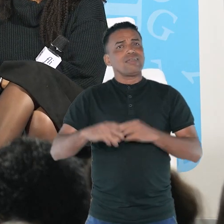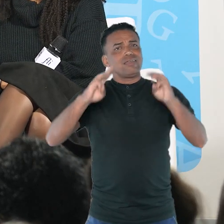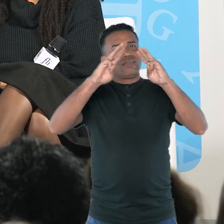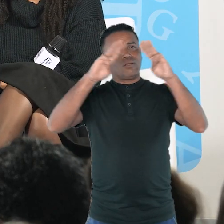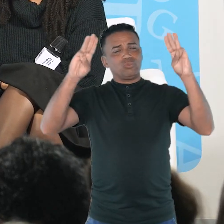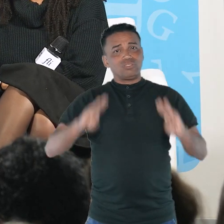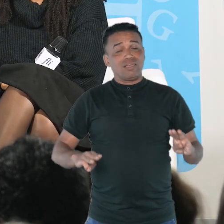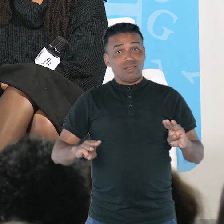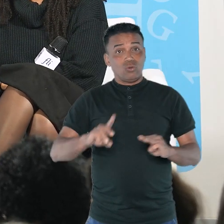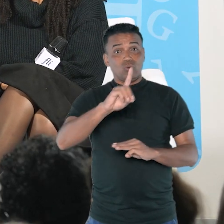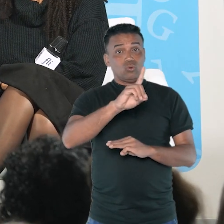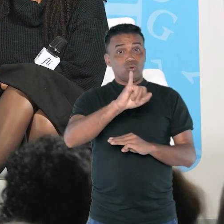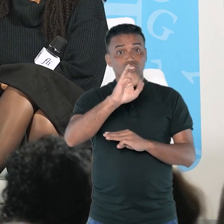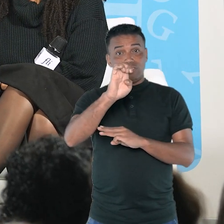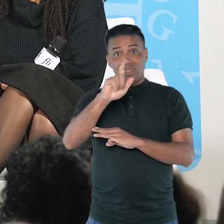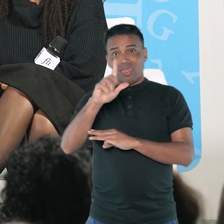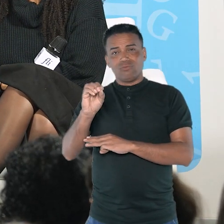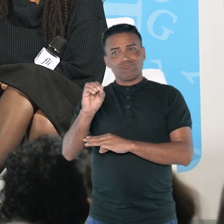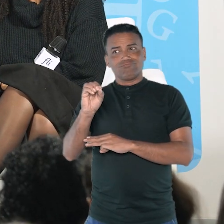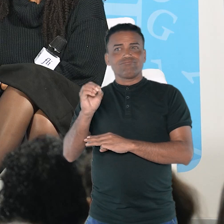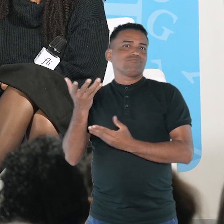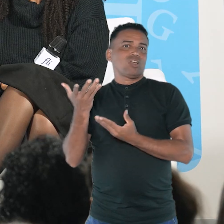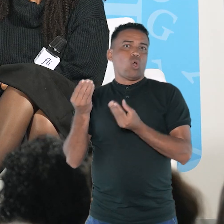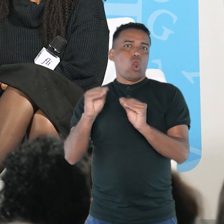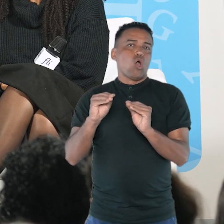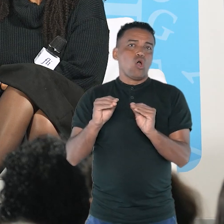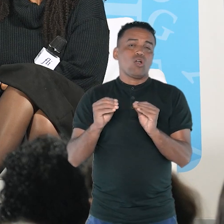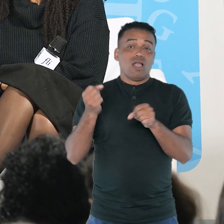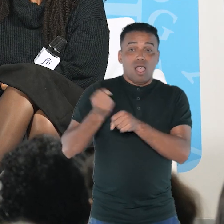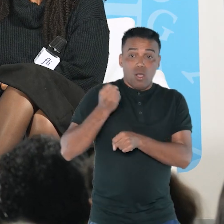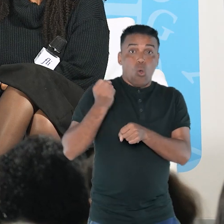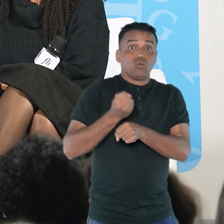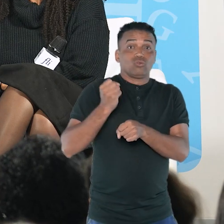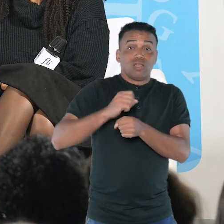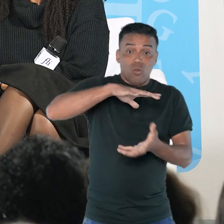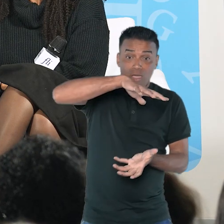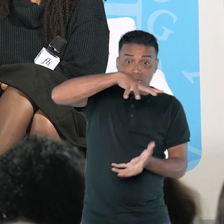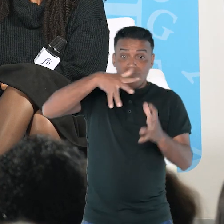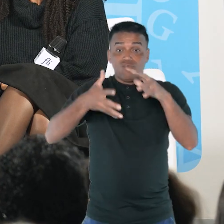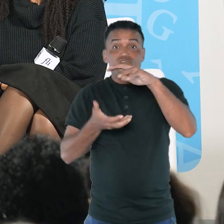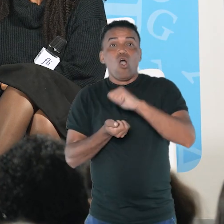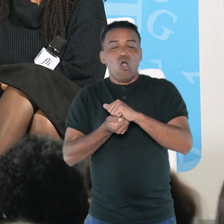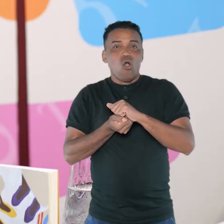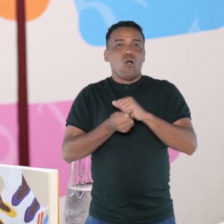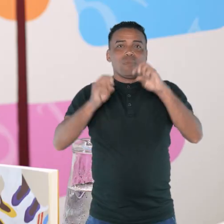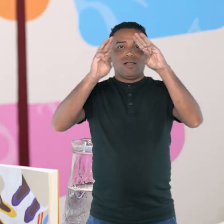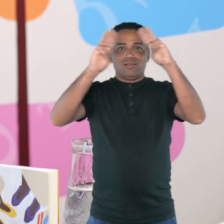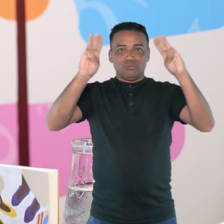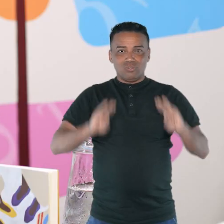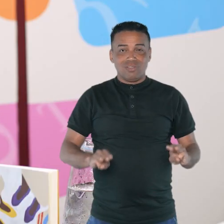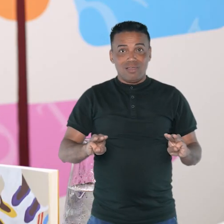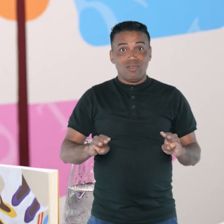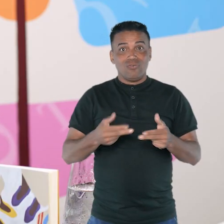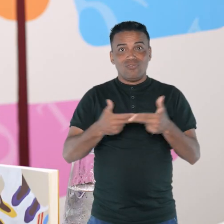Diego traz essa proposta de reconstrução do museu, né? Dessa reforma, muitas das coisas que estão aqui